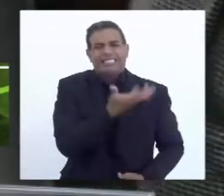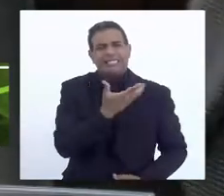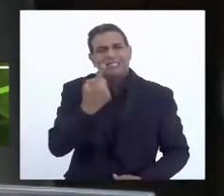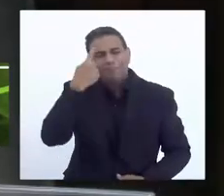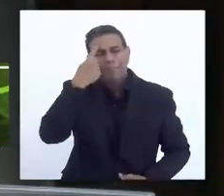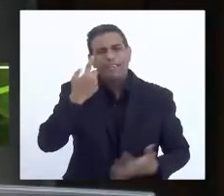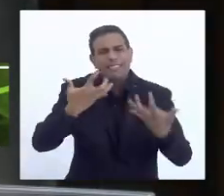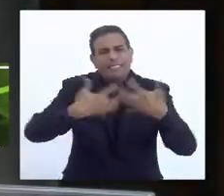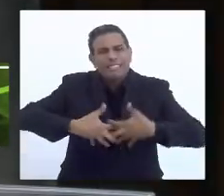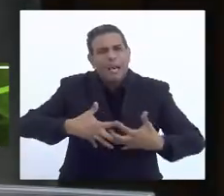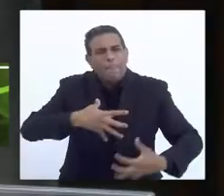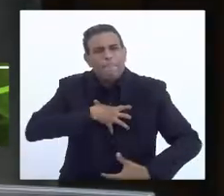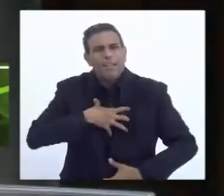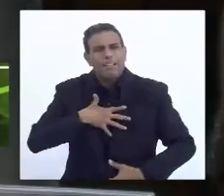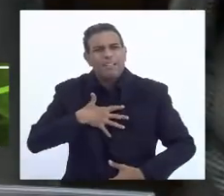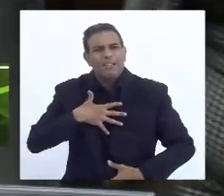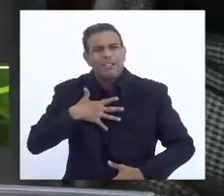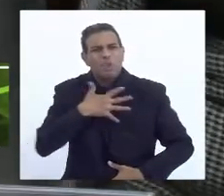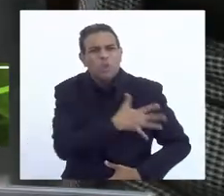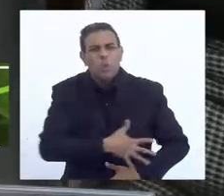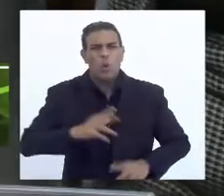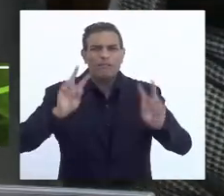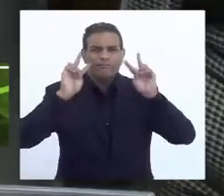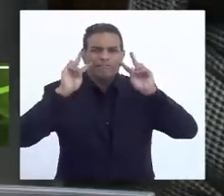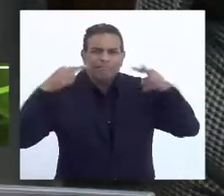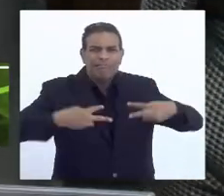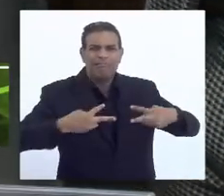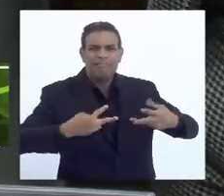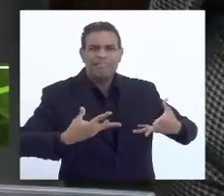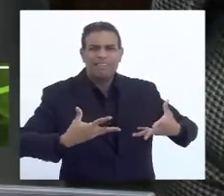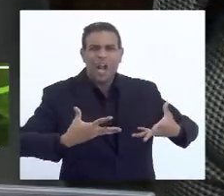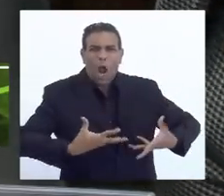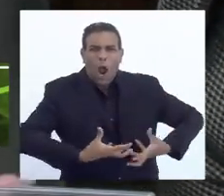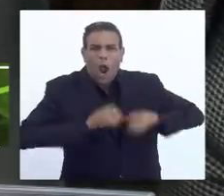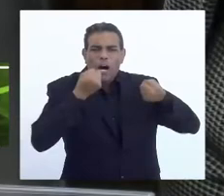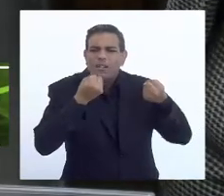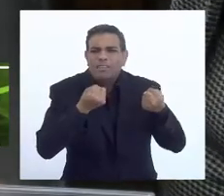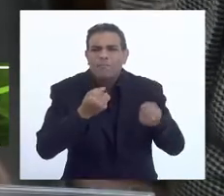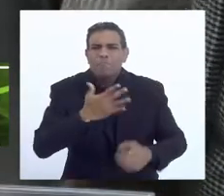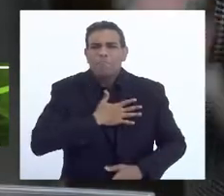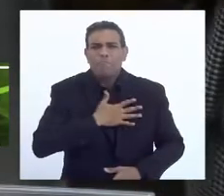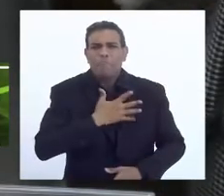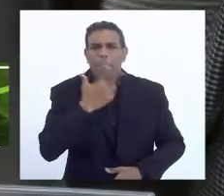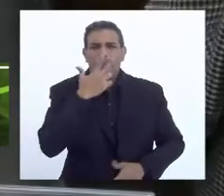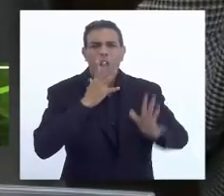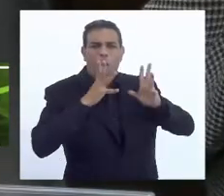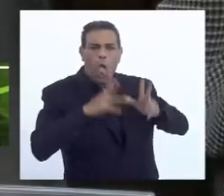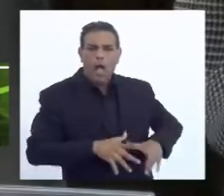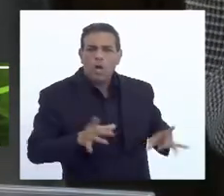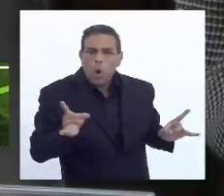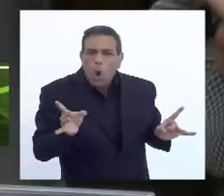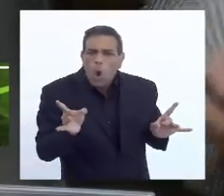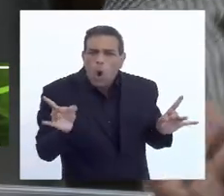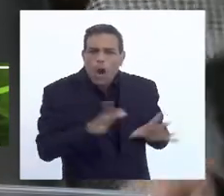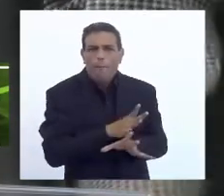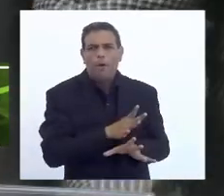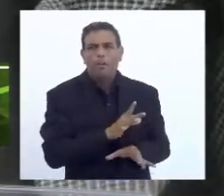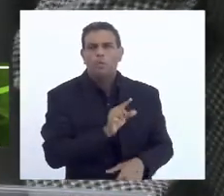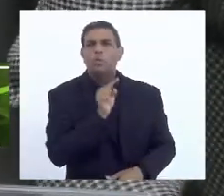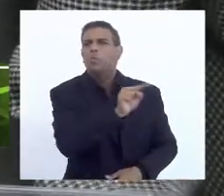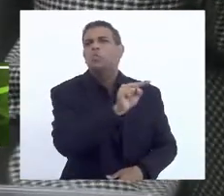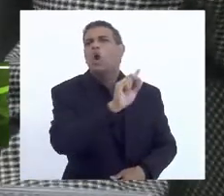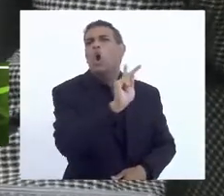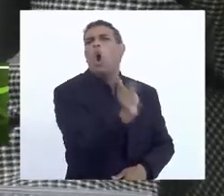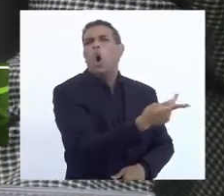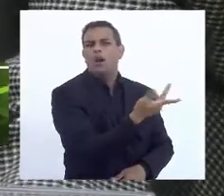a sensação na minha cabeça, a vontade era esfolar mesmo a pele para ver se aquela sensação